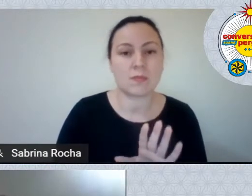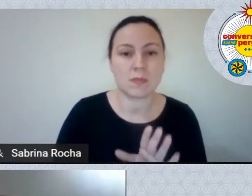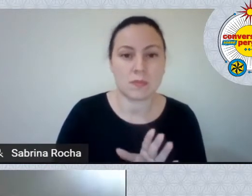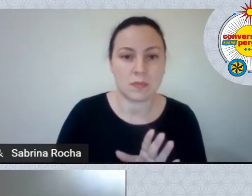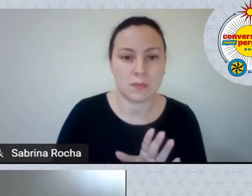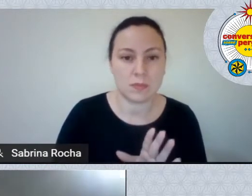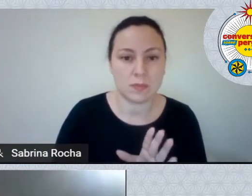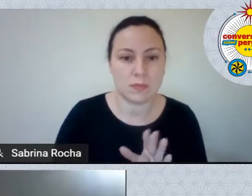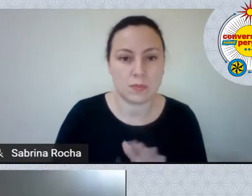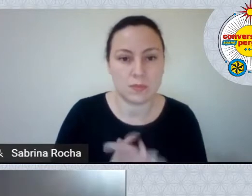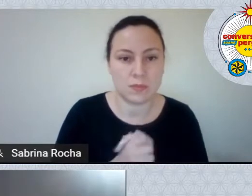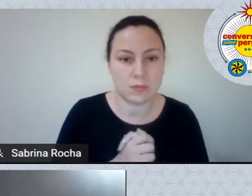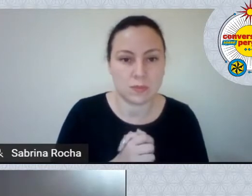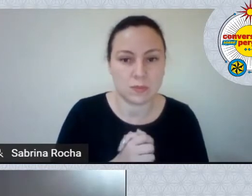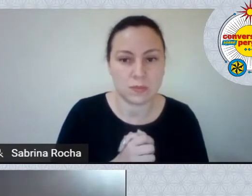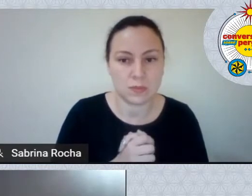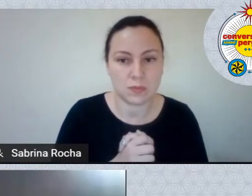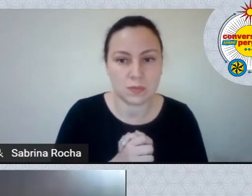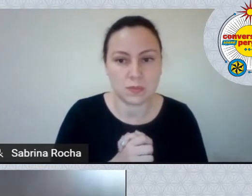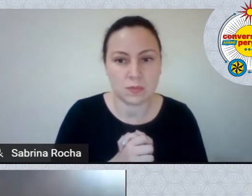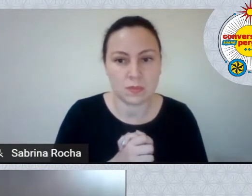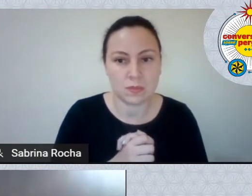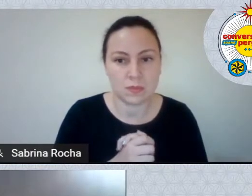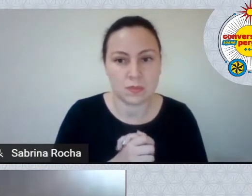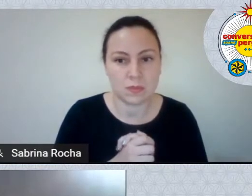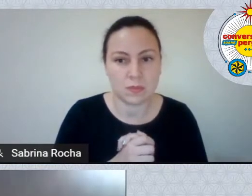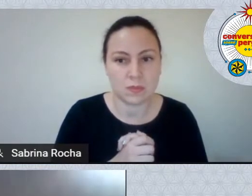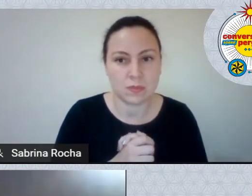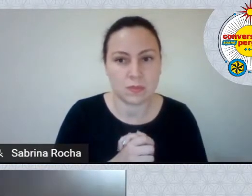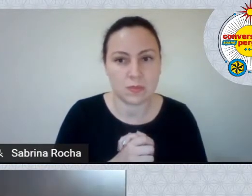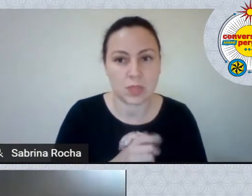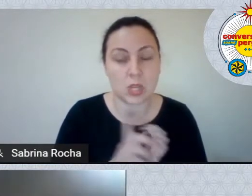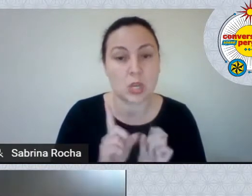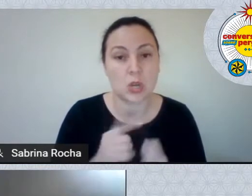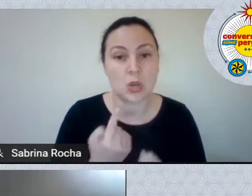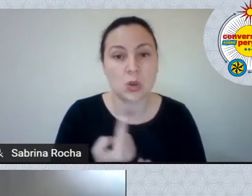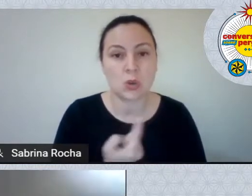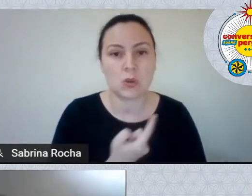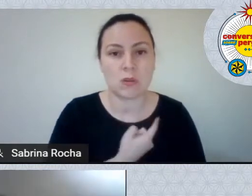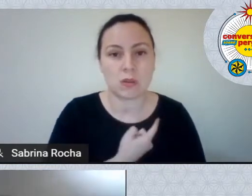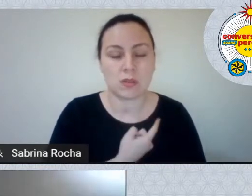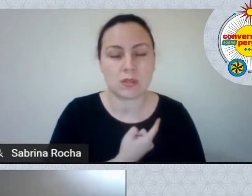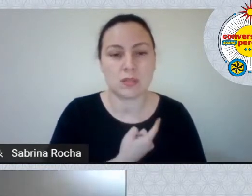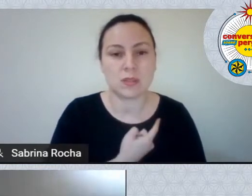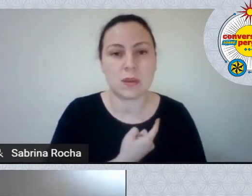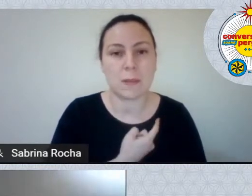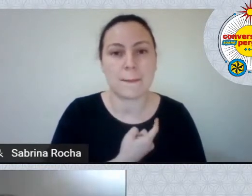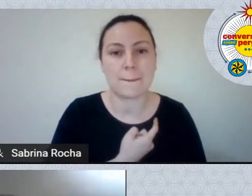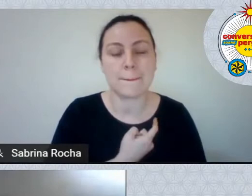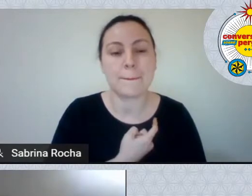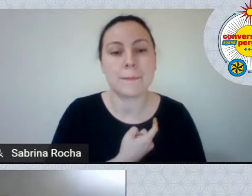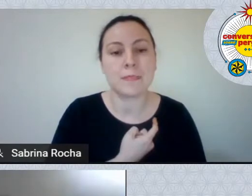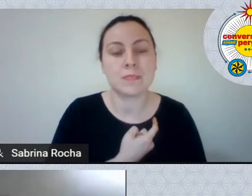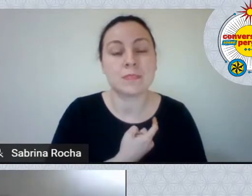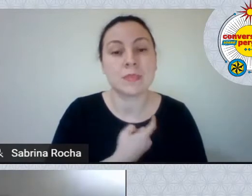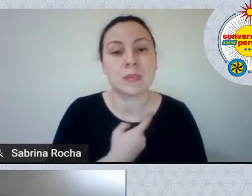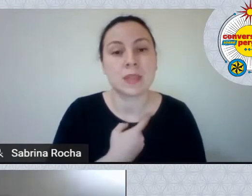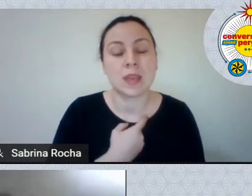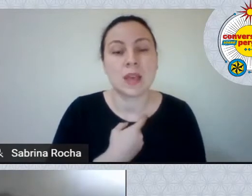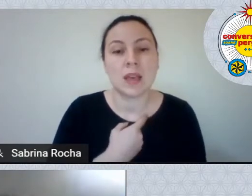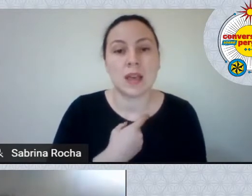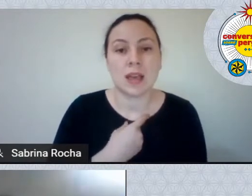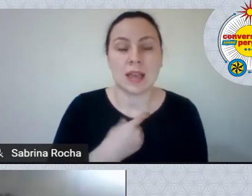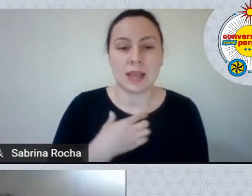exemplificar? Que a nossa partilha social depende de como a gente se deixa afetar. E